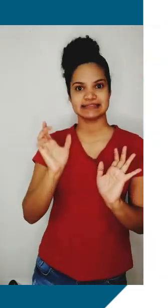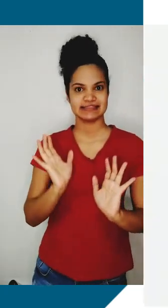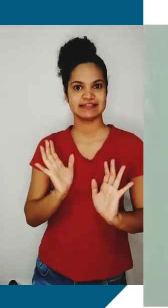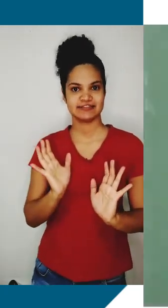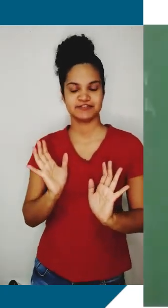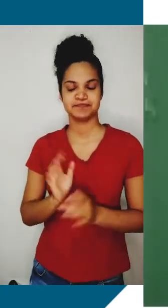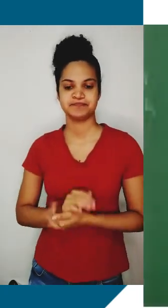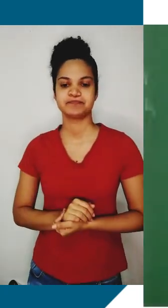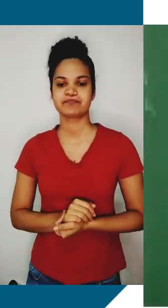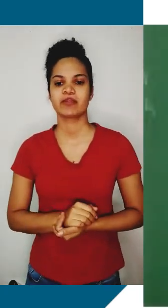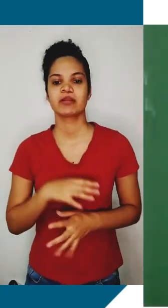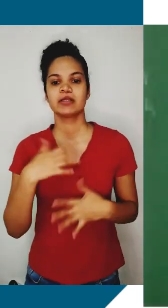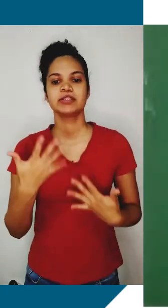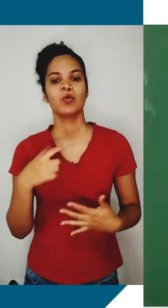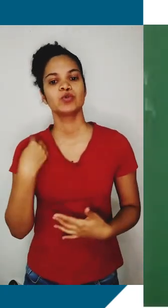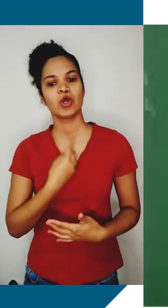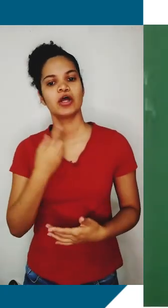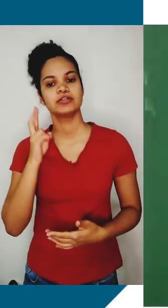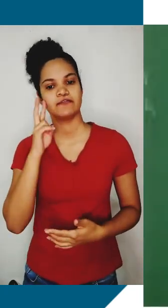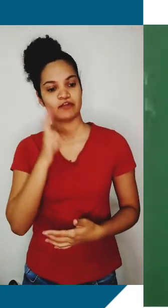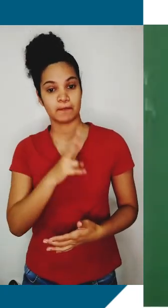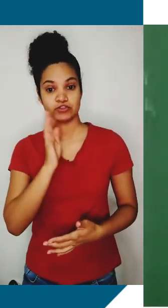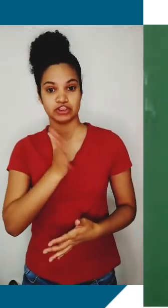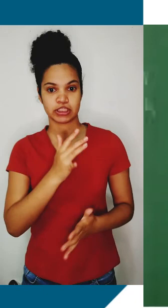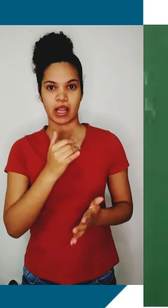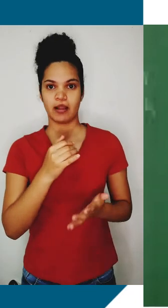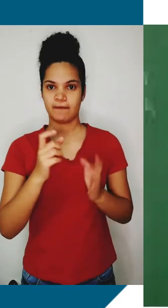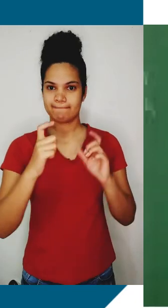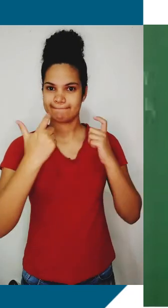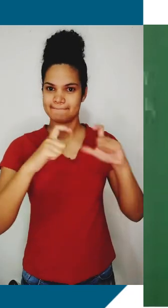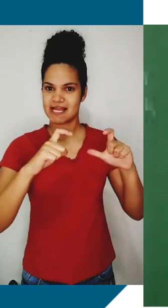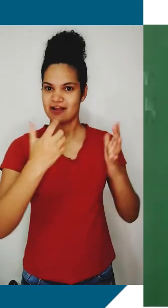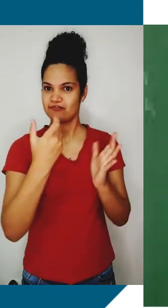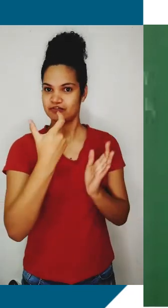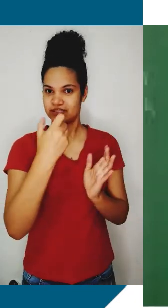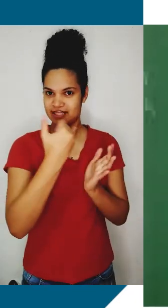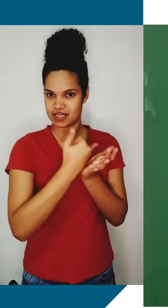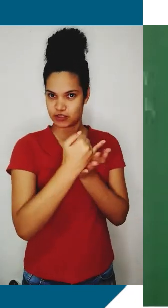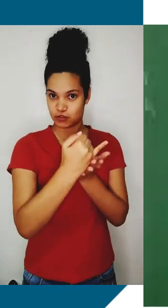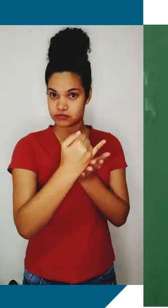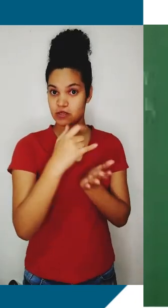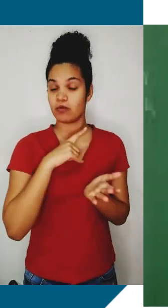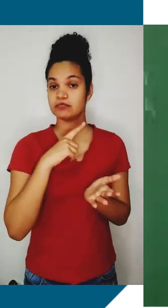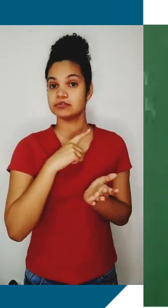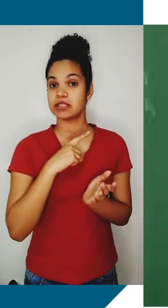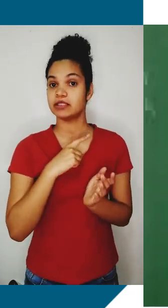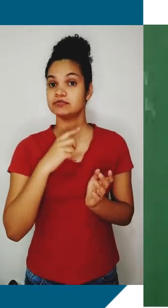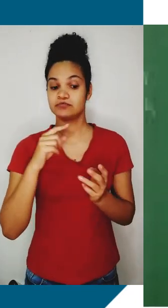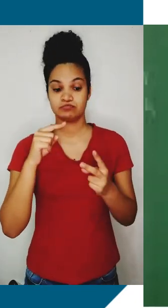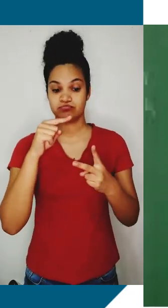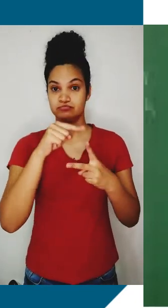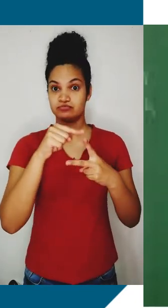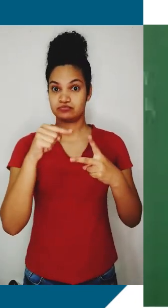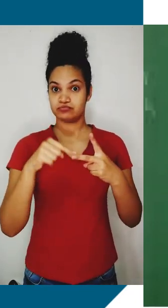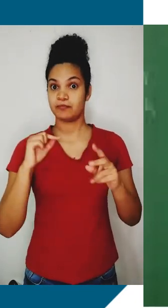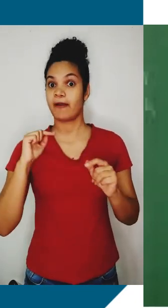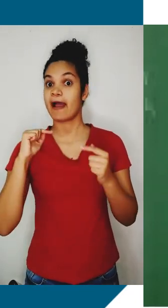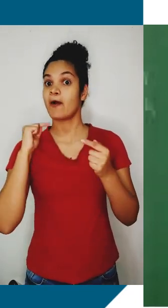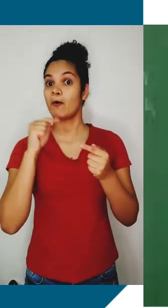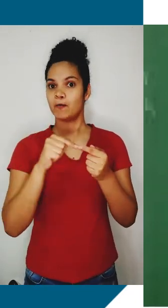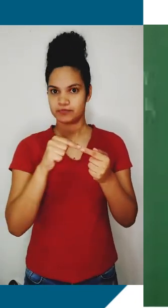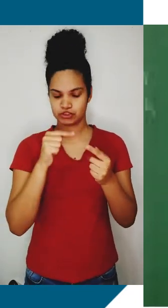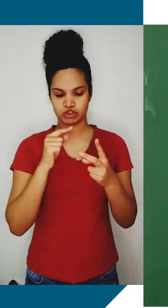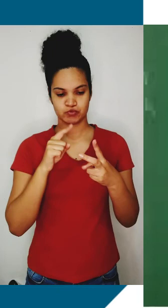interessante. Nós já vimos que o parágrafo de introdução ele tem 2 funções a cumprir. Ele